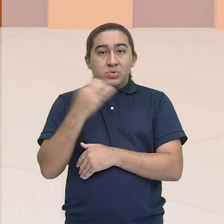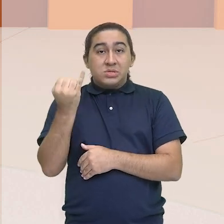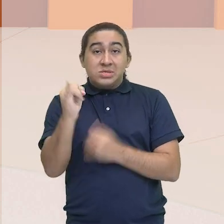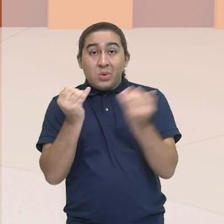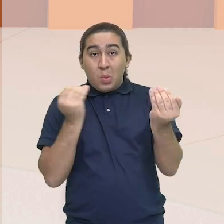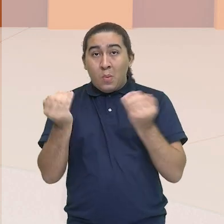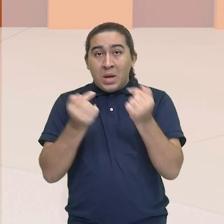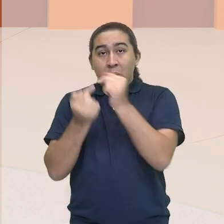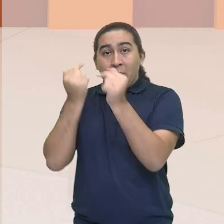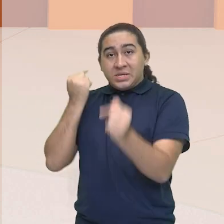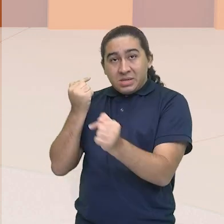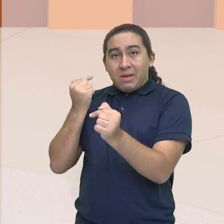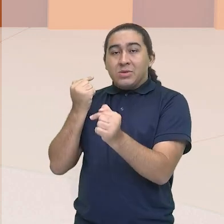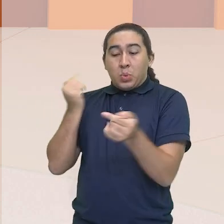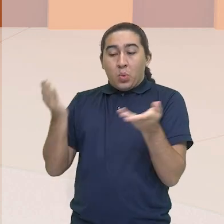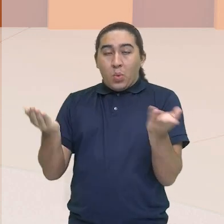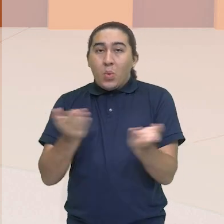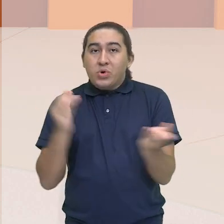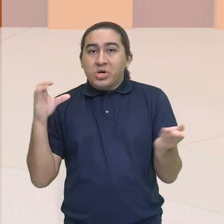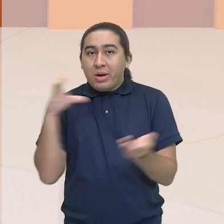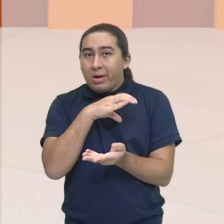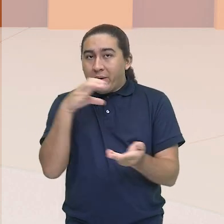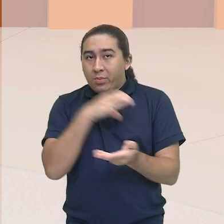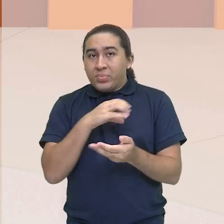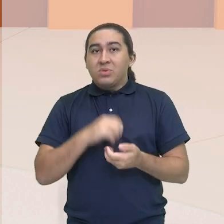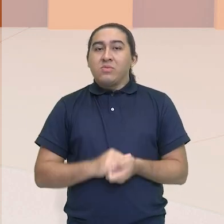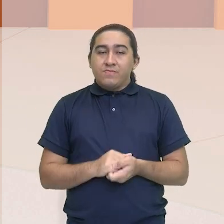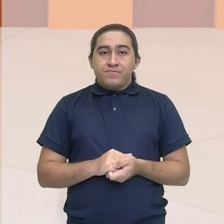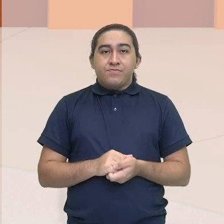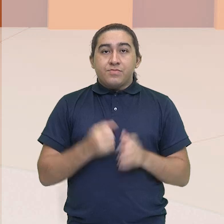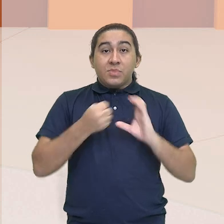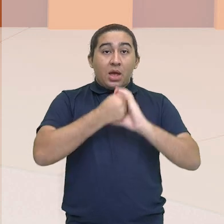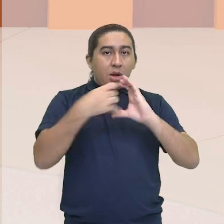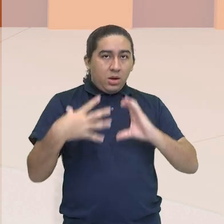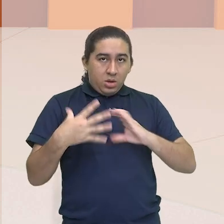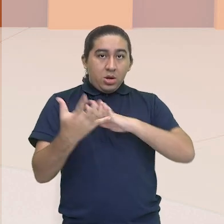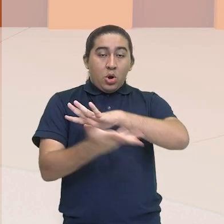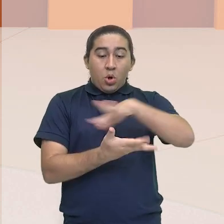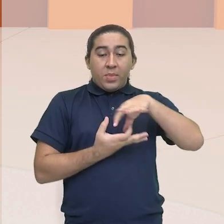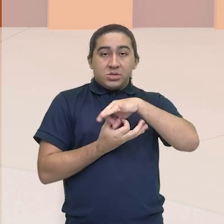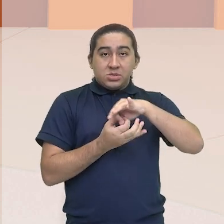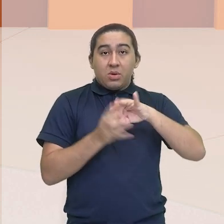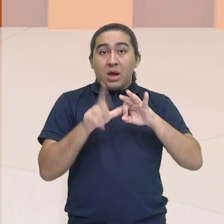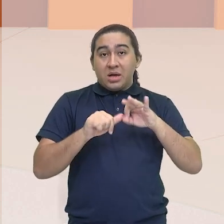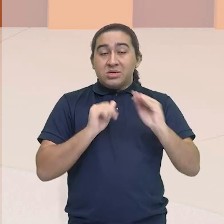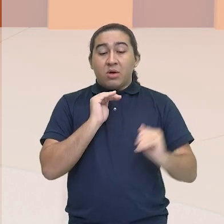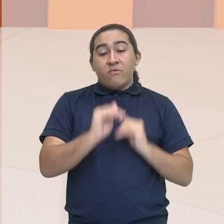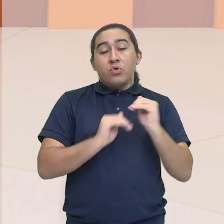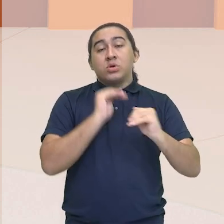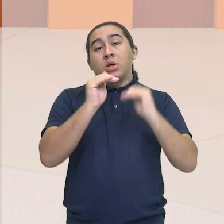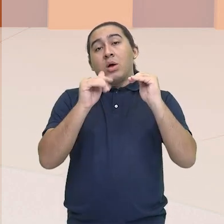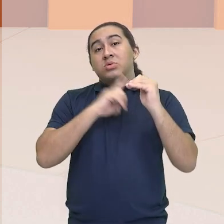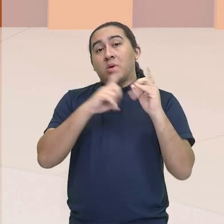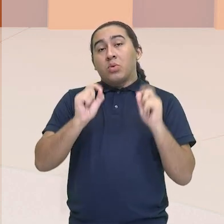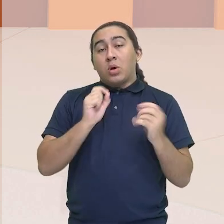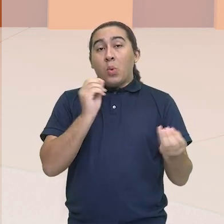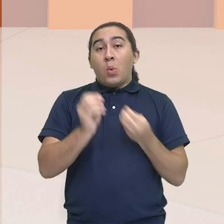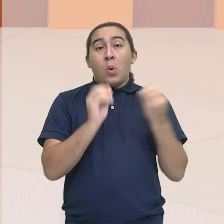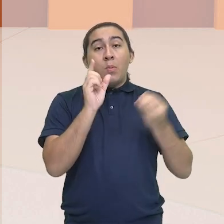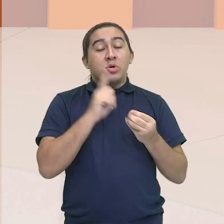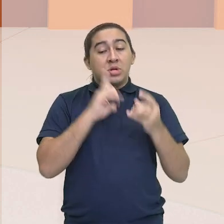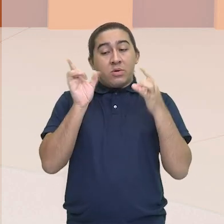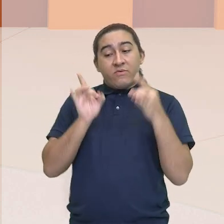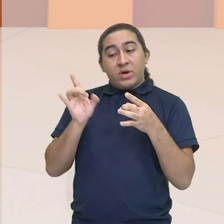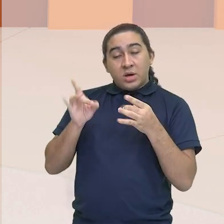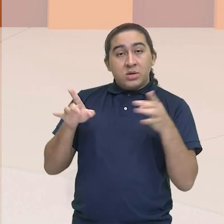acaba facilitando também as características da globalização, né, essa evolução dos transportes, do meio de comunicação em